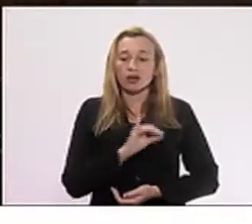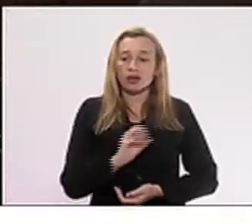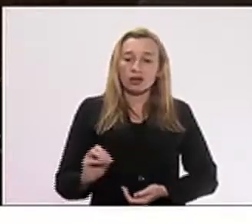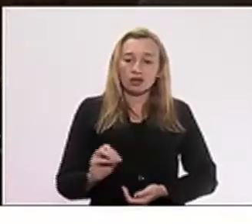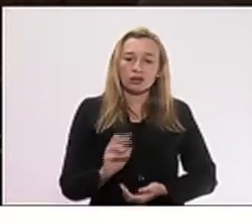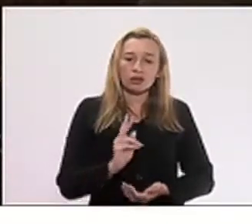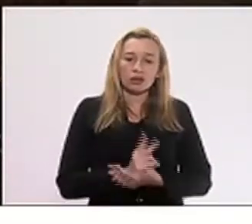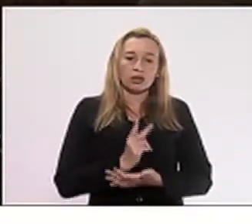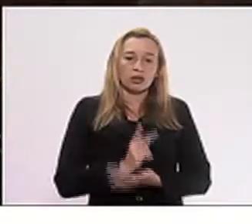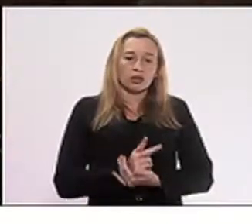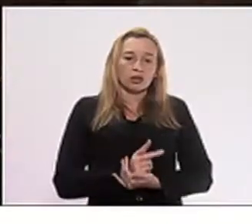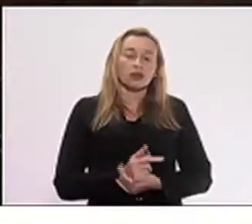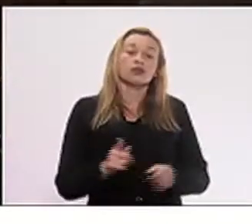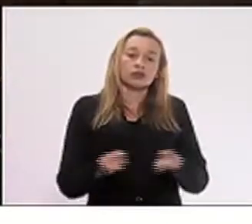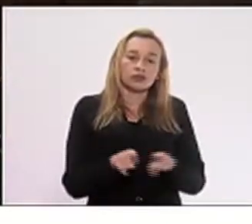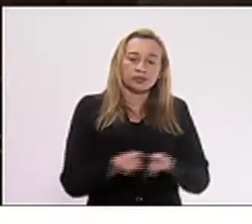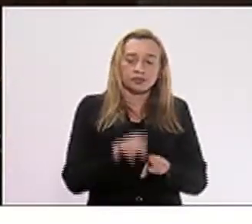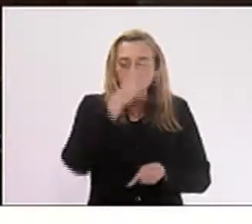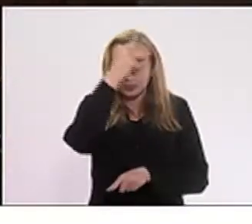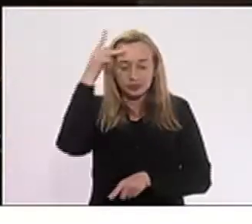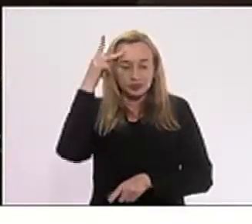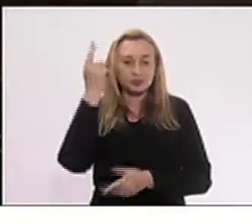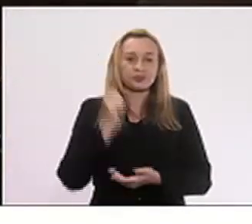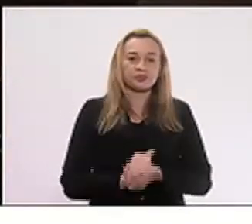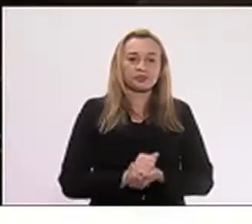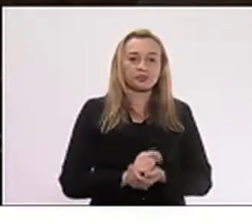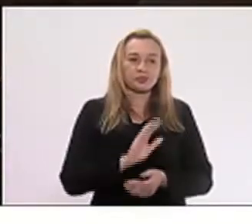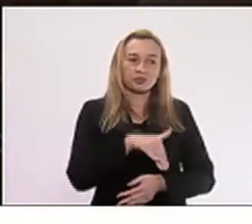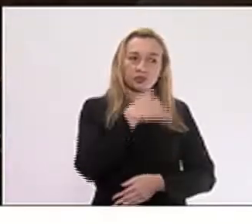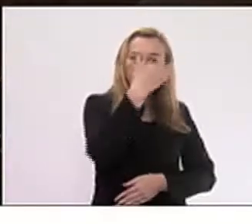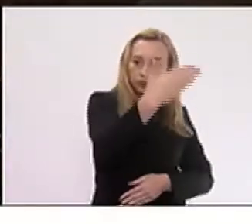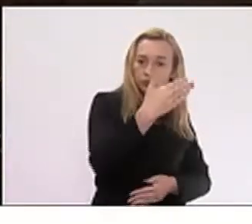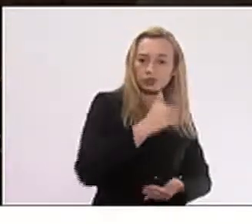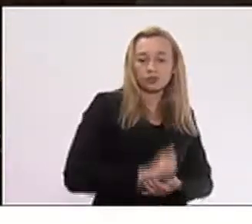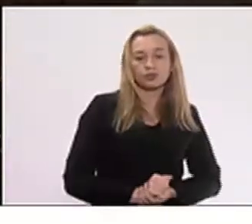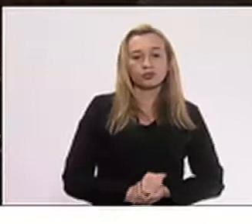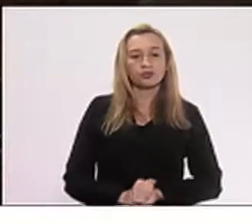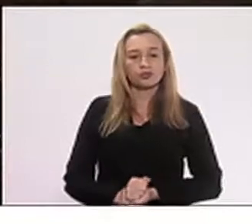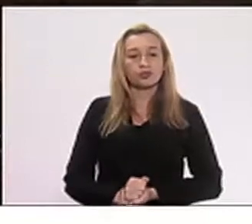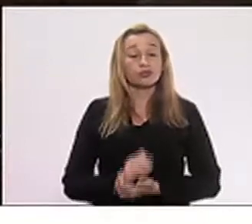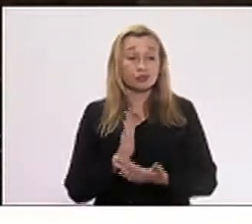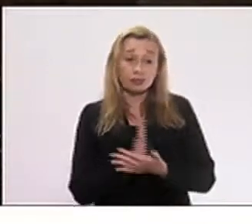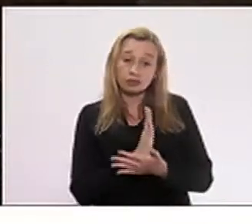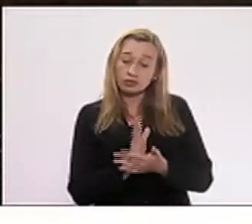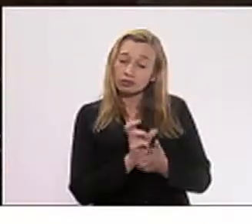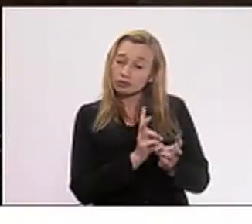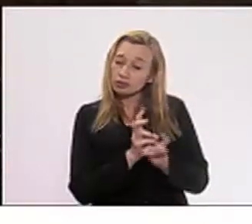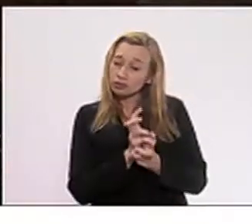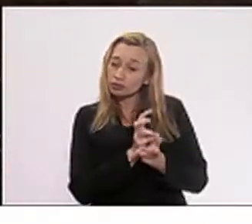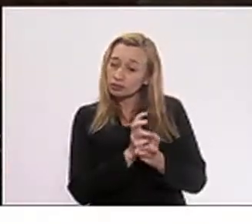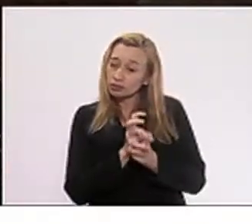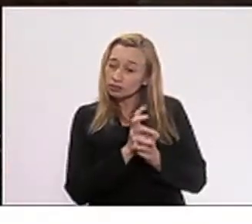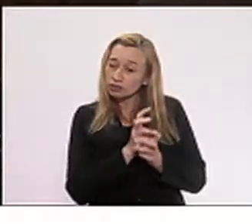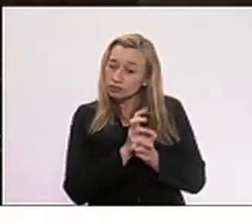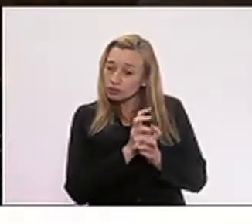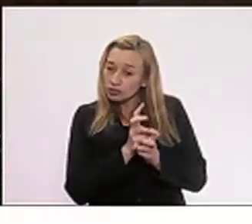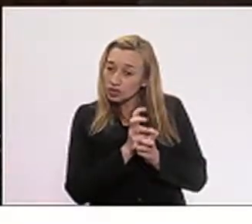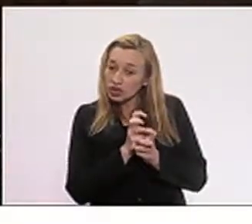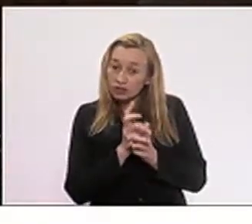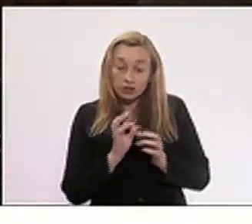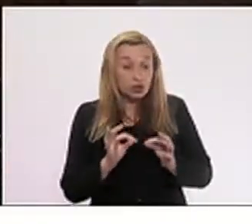lamentável, porque, inclusive, as pessoas que estão lá fora, às vezes elas estão